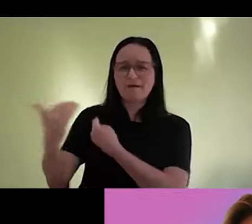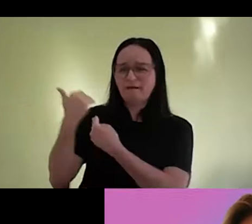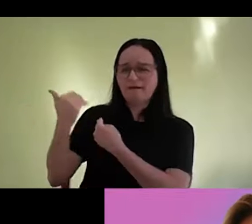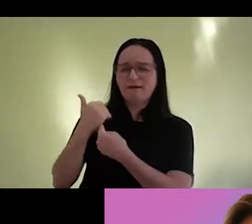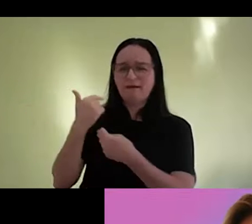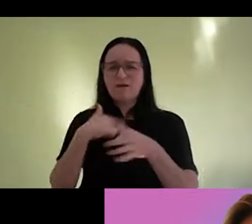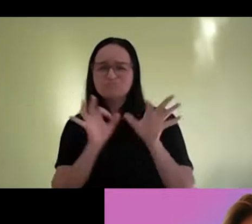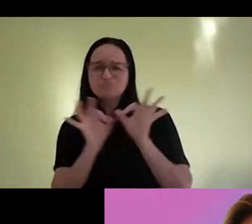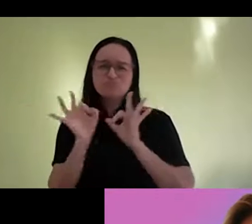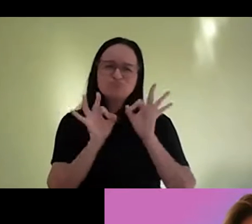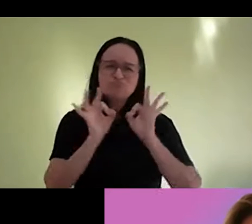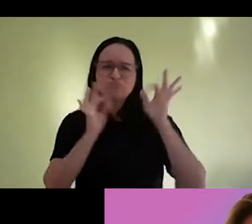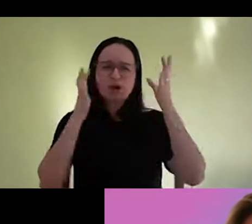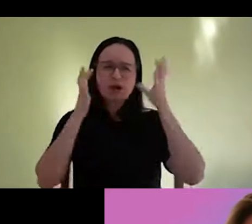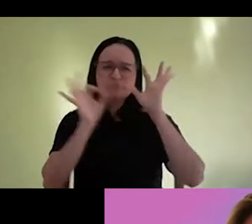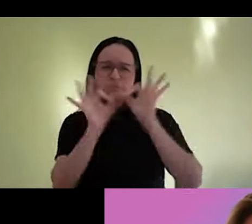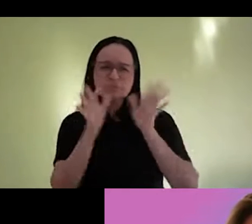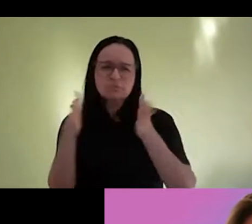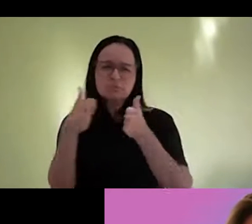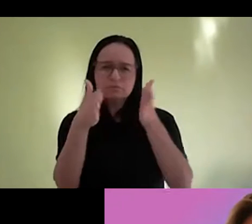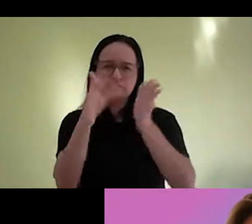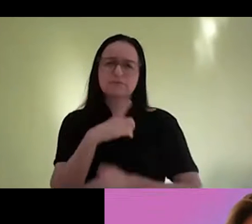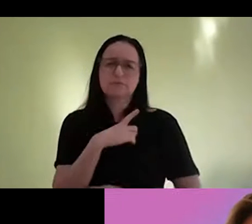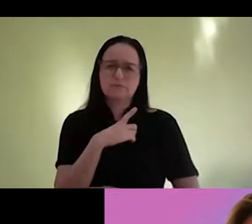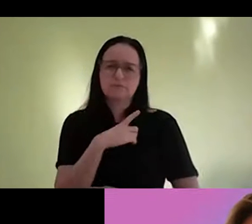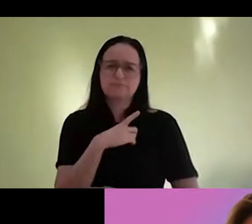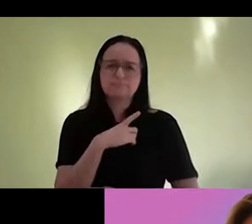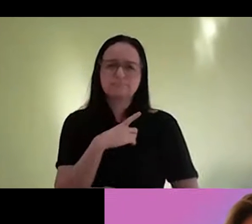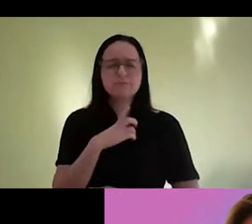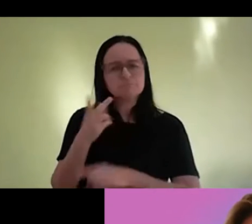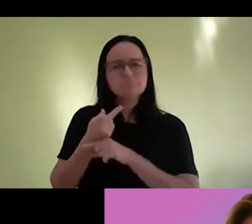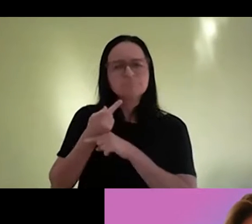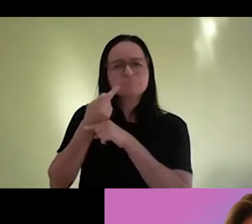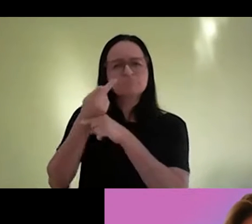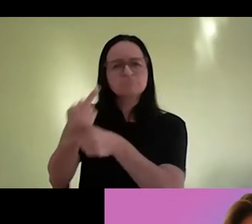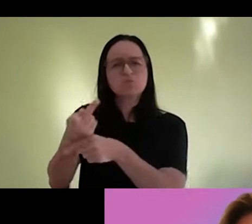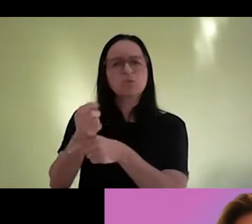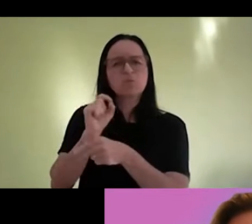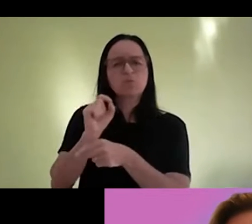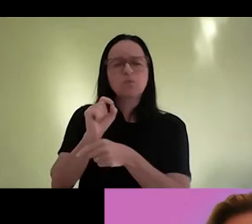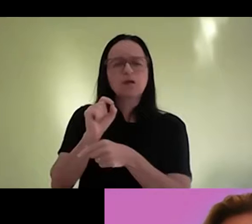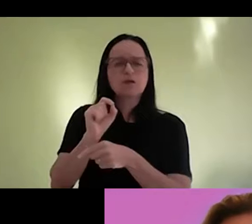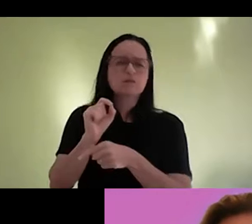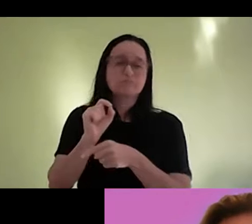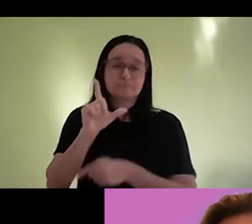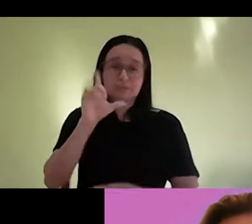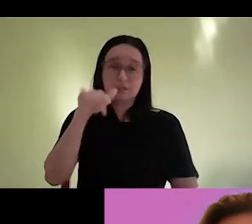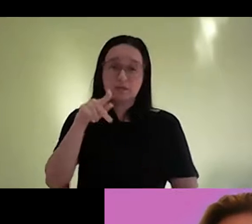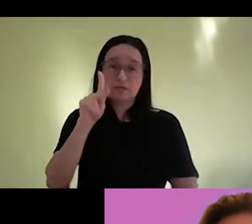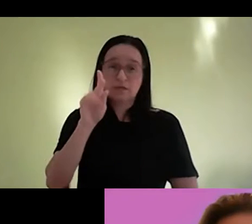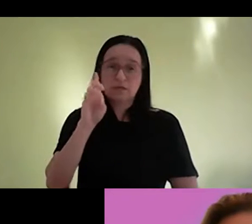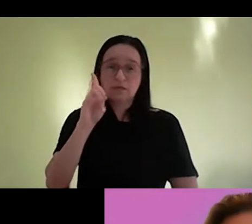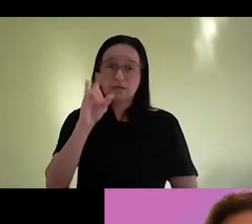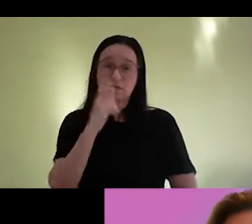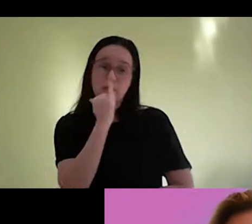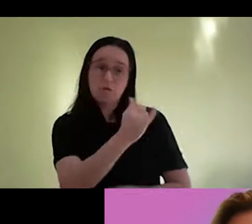quebra-cabeça, tá bem? Depois, Marcela, pode me acessar no LinkedIn, você me explica melhor essa sua transição e eu posso dar uma dica mais